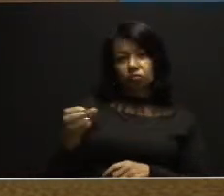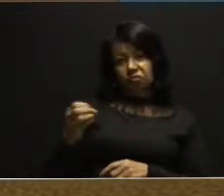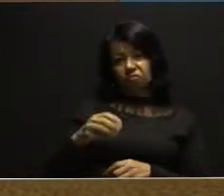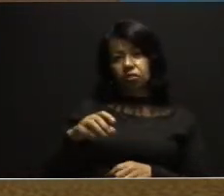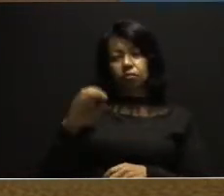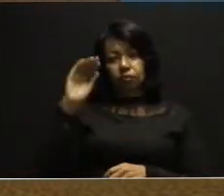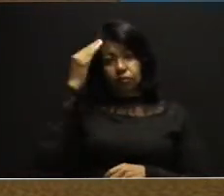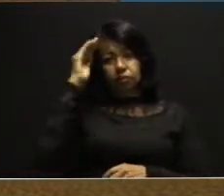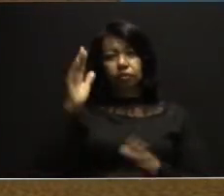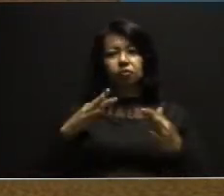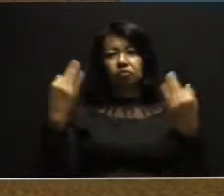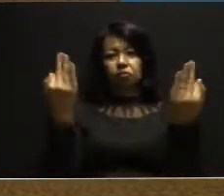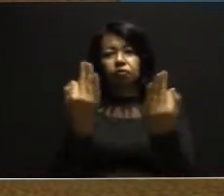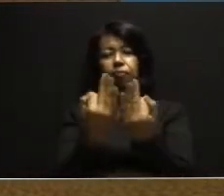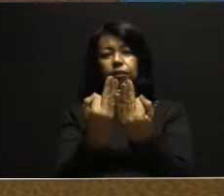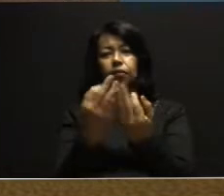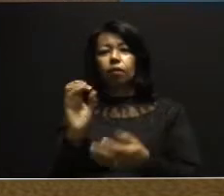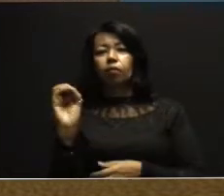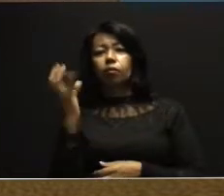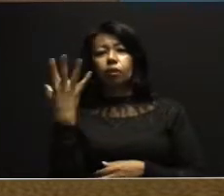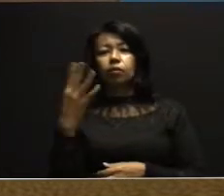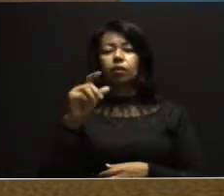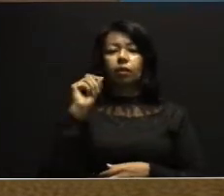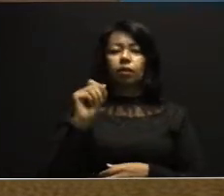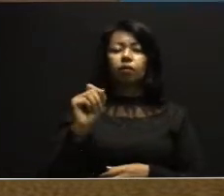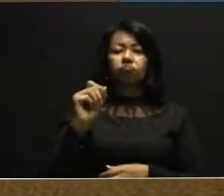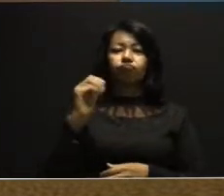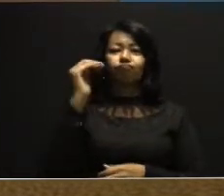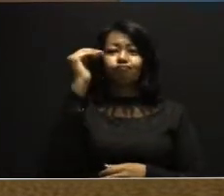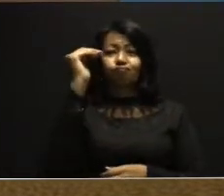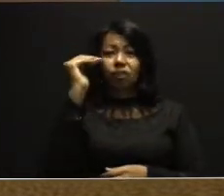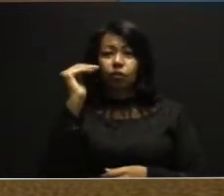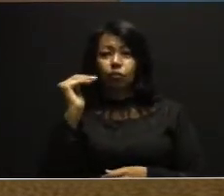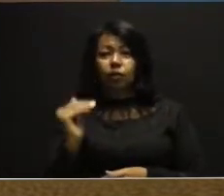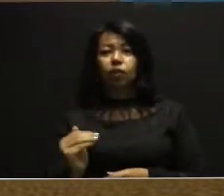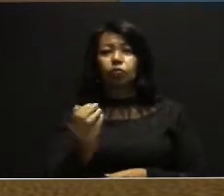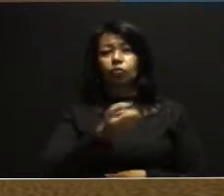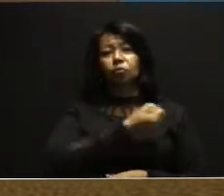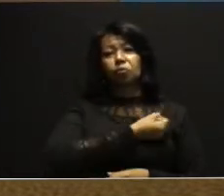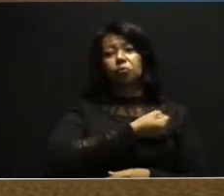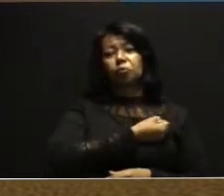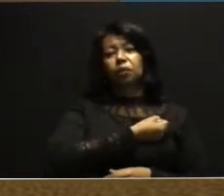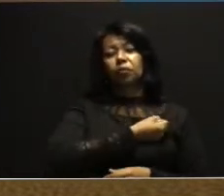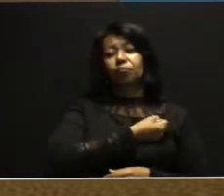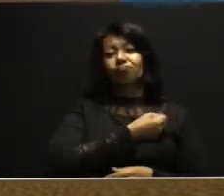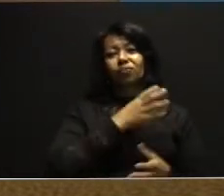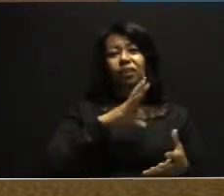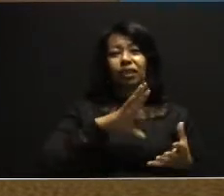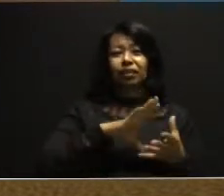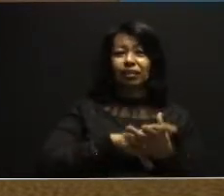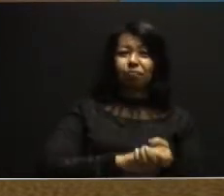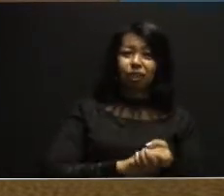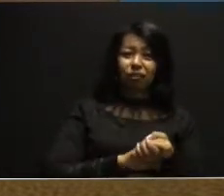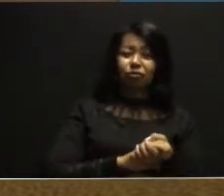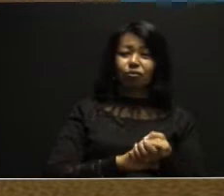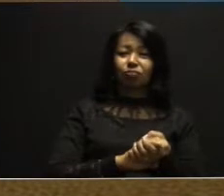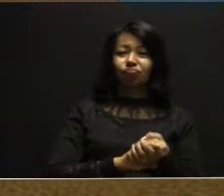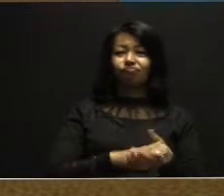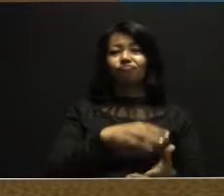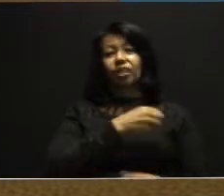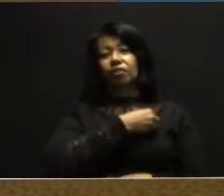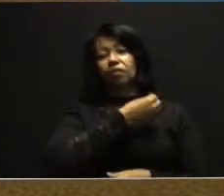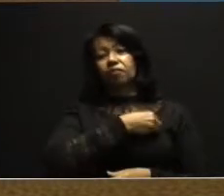familiares, vai acontecendo a diminuição do número de casamentos, a convivência